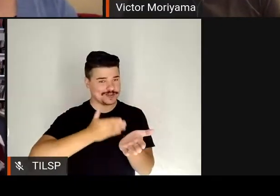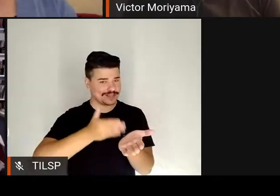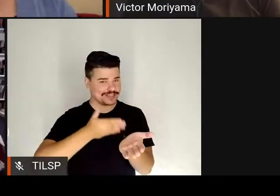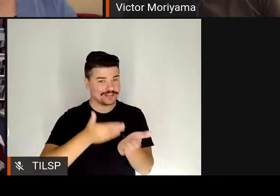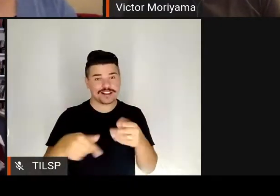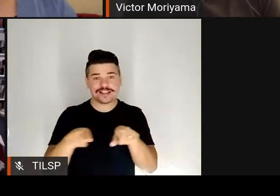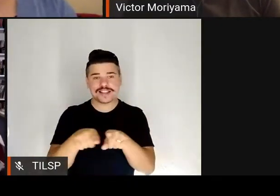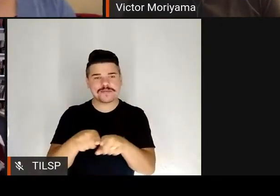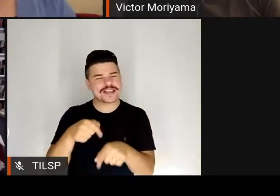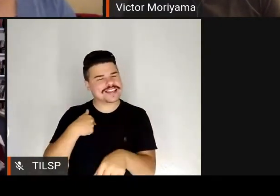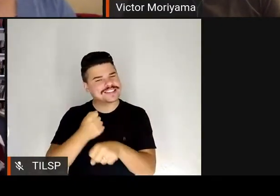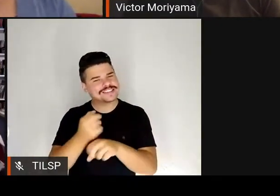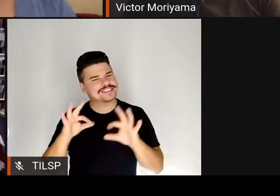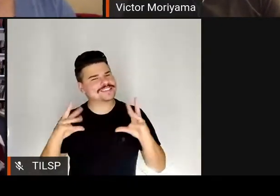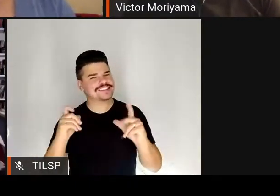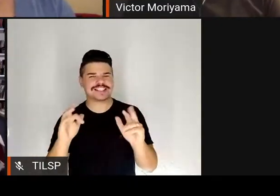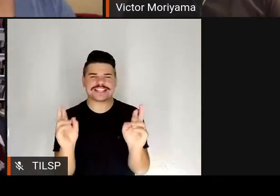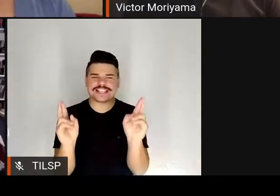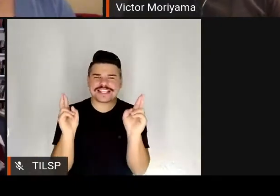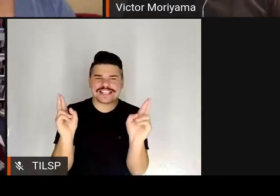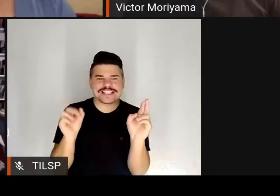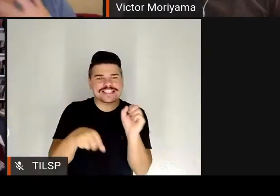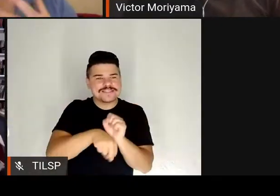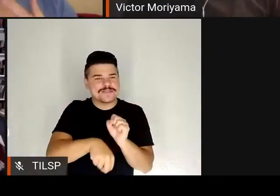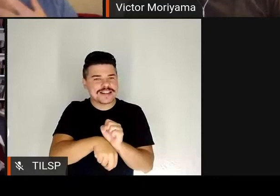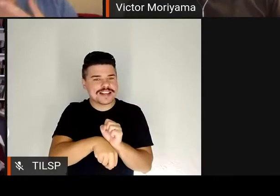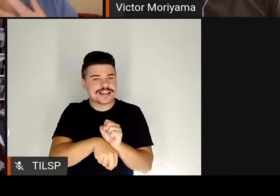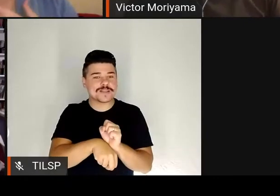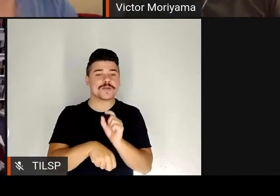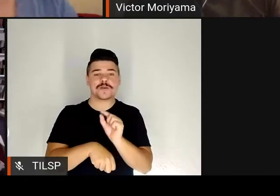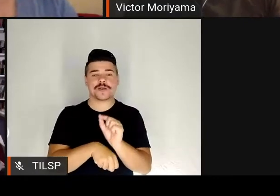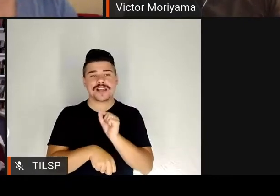tão aguardado, né, e que é tão